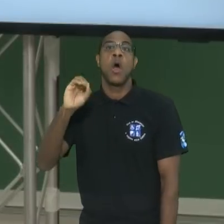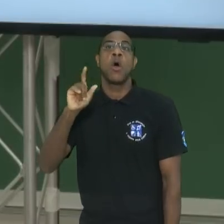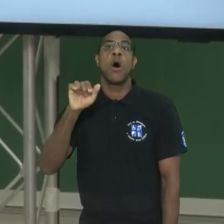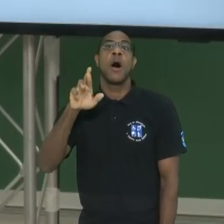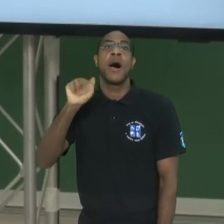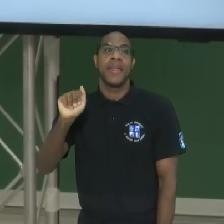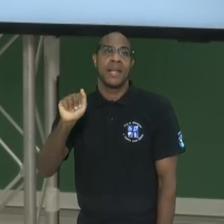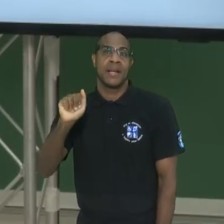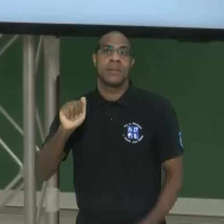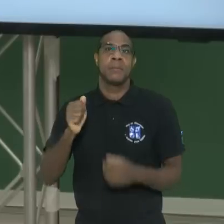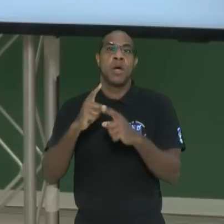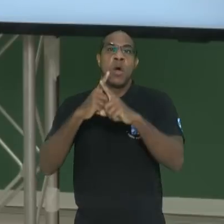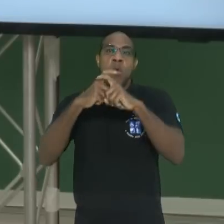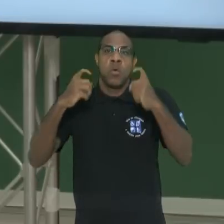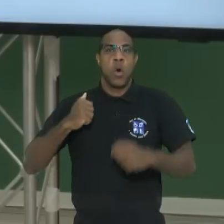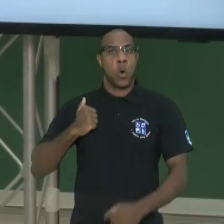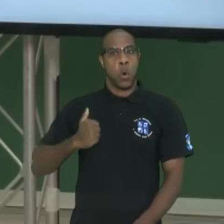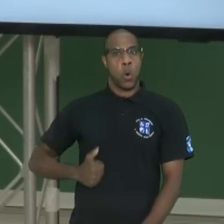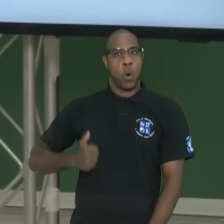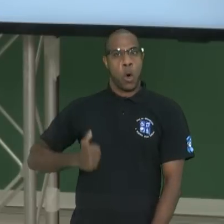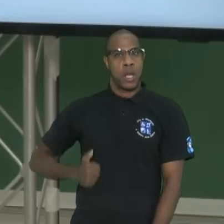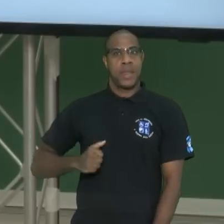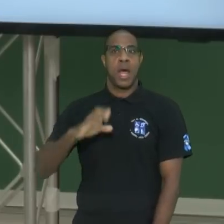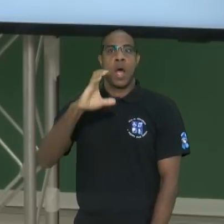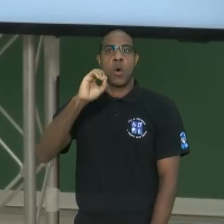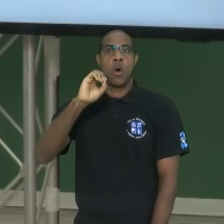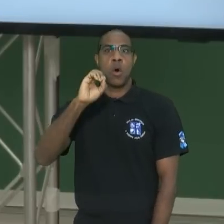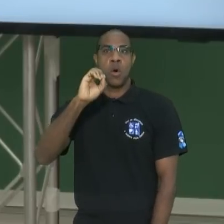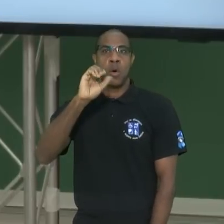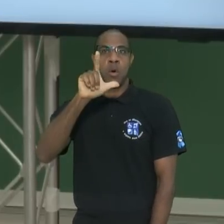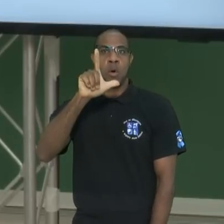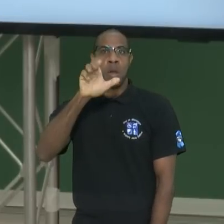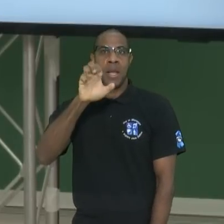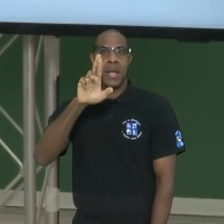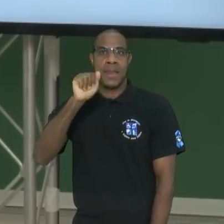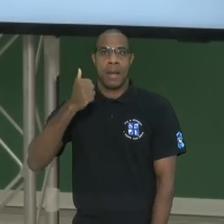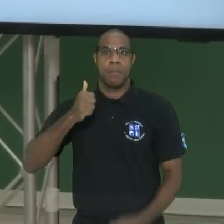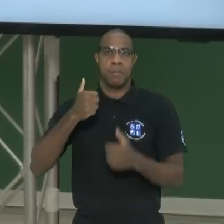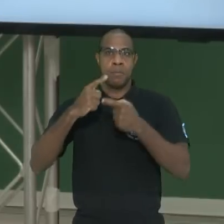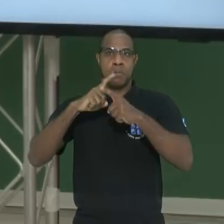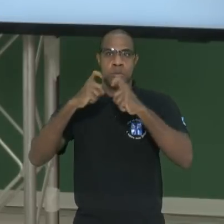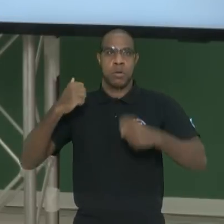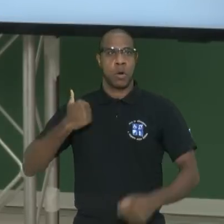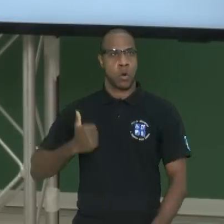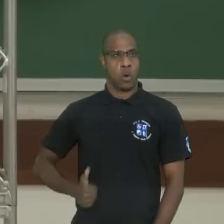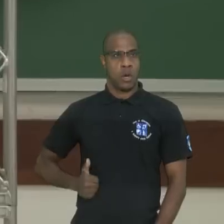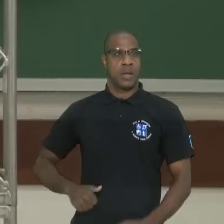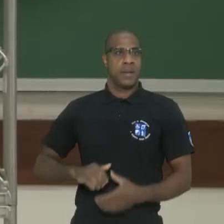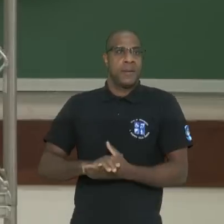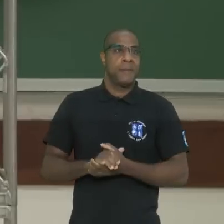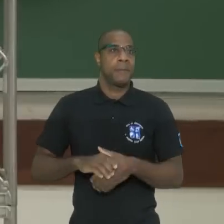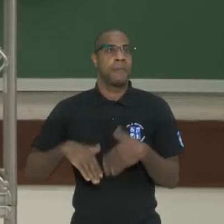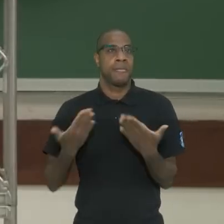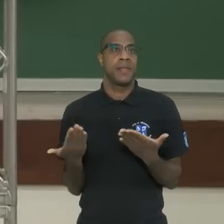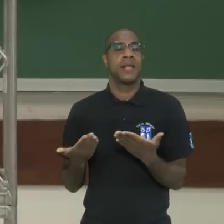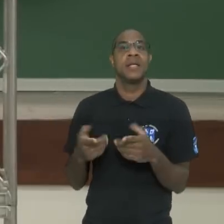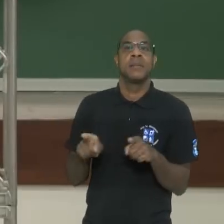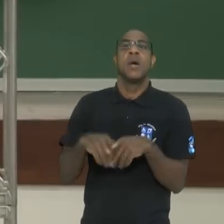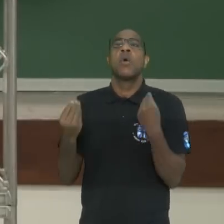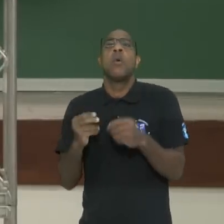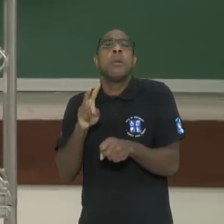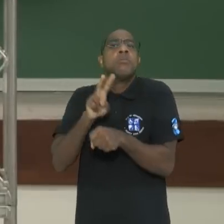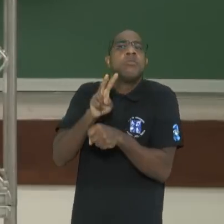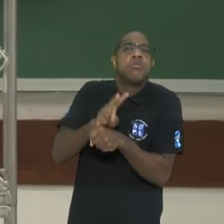alimentos contaminados com a bactéria. Se esse é o meio de transmissão, qual a prevenção? Beber água